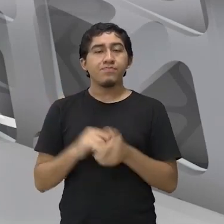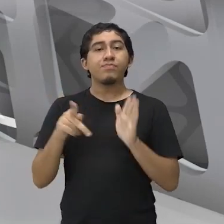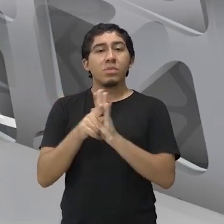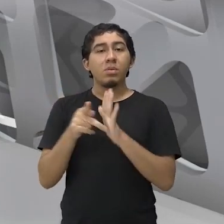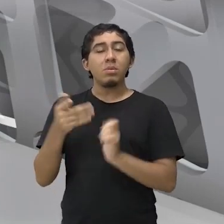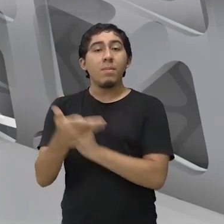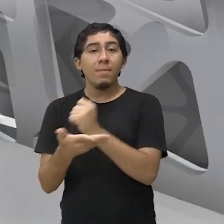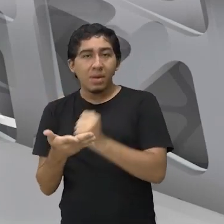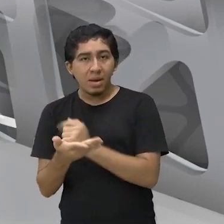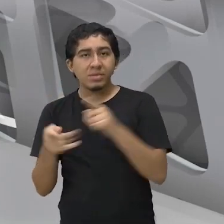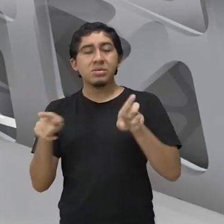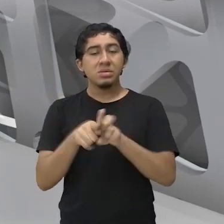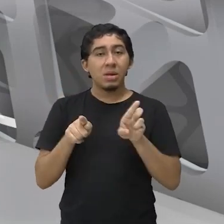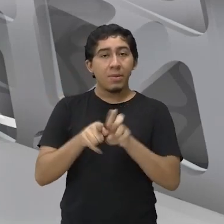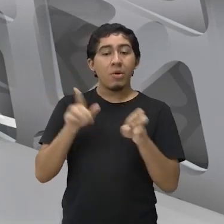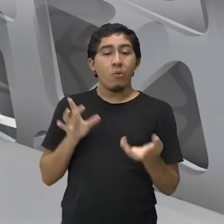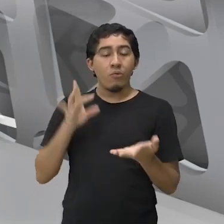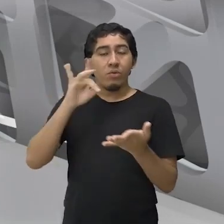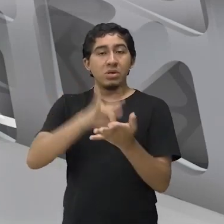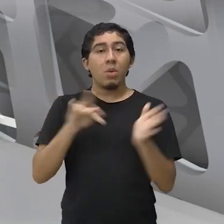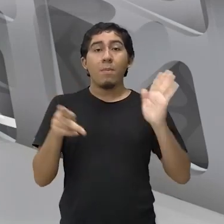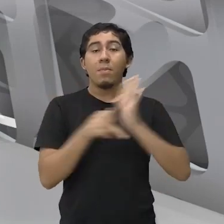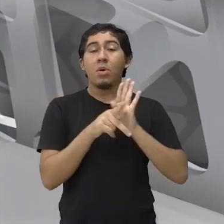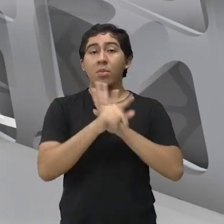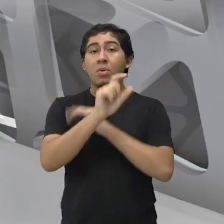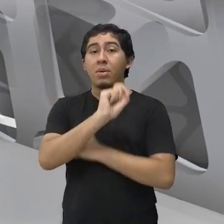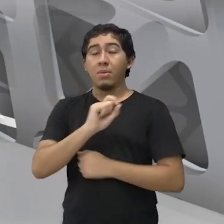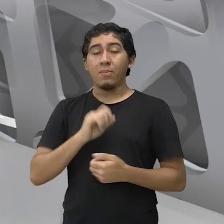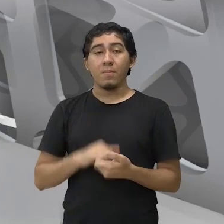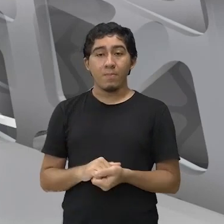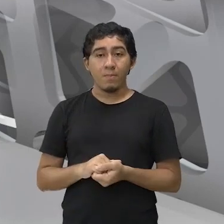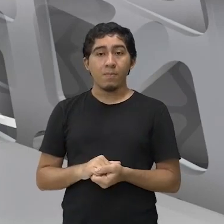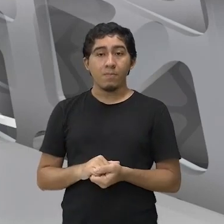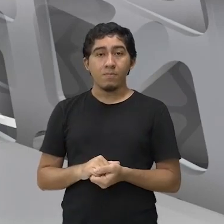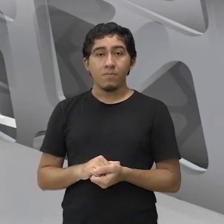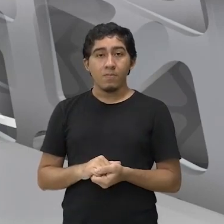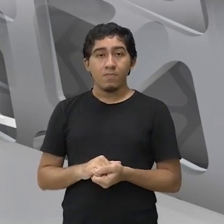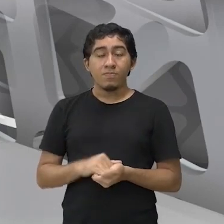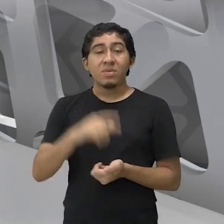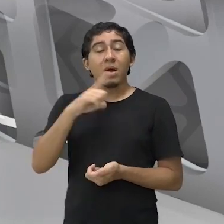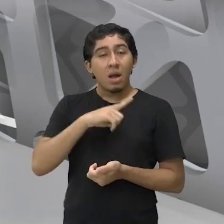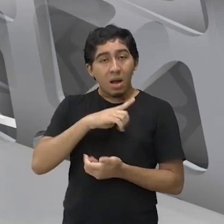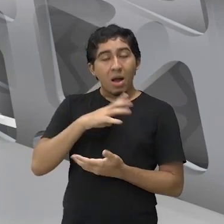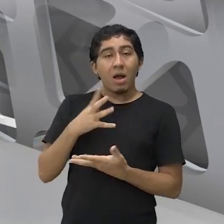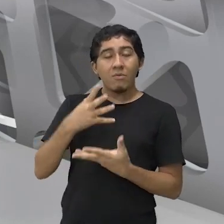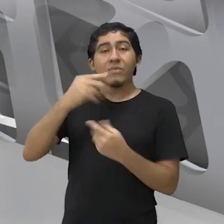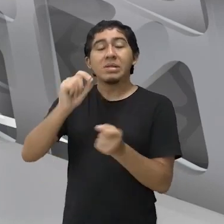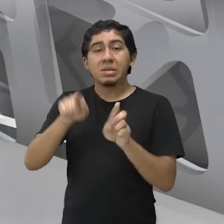consolidar a fé, expandir